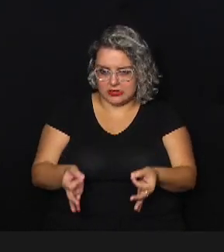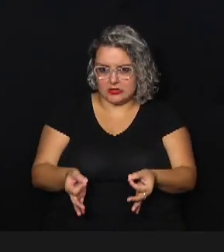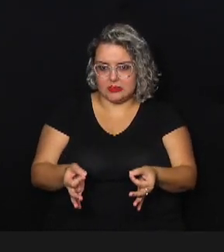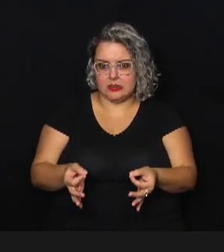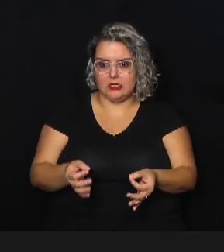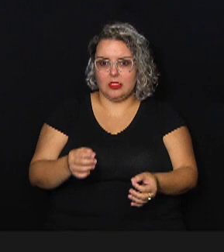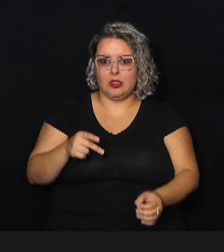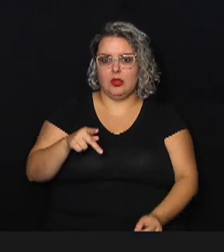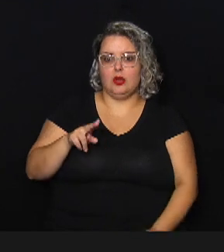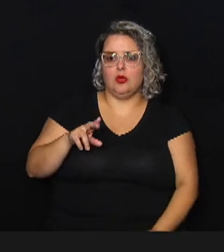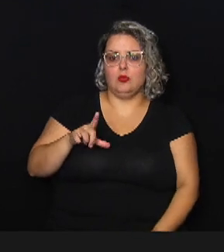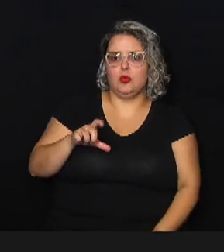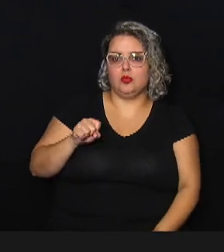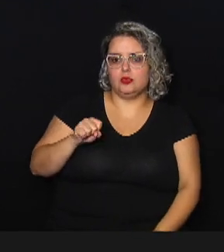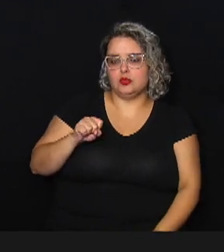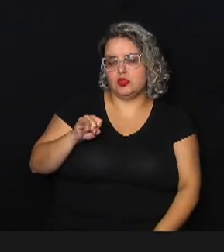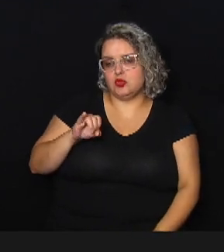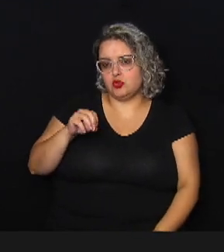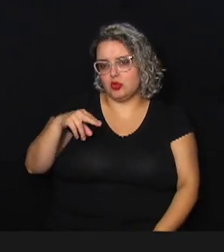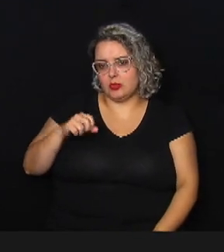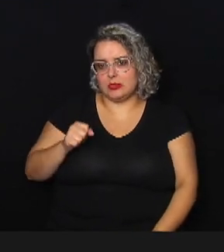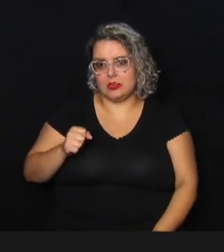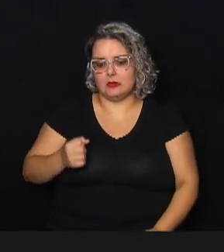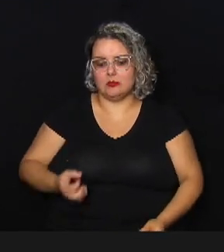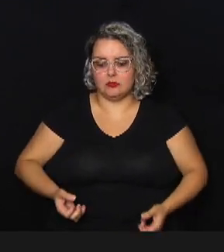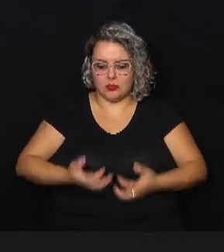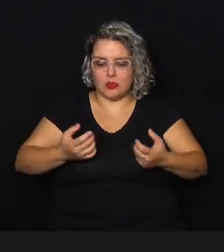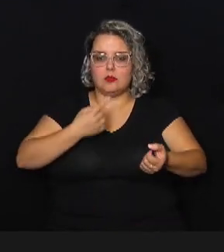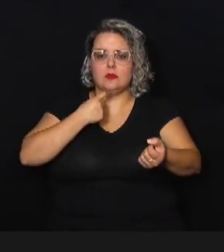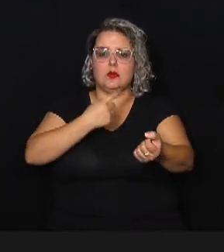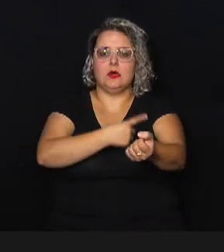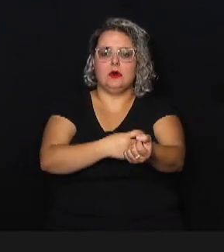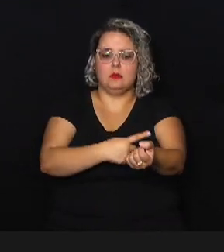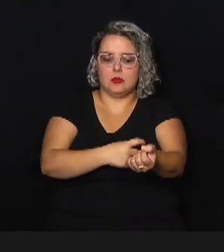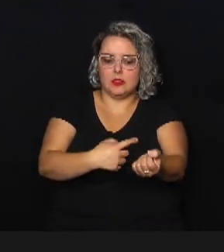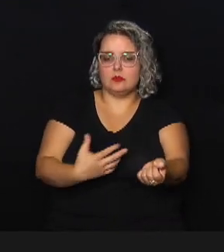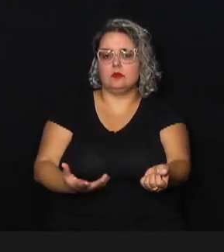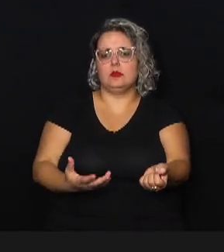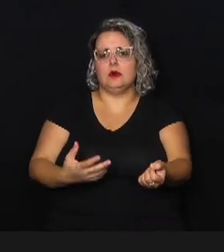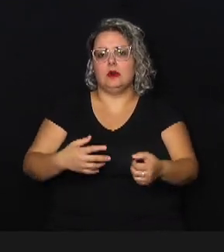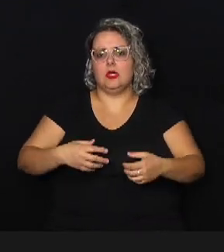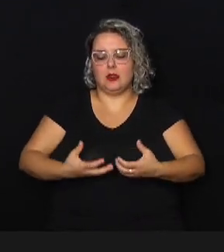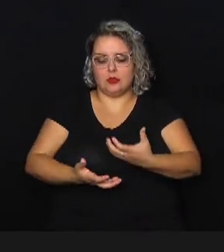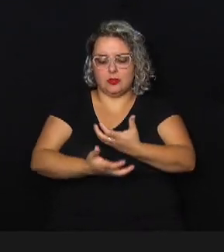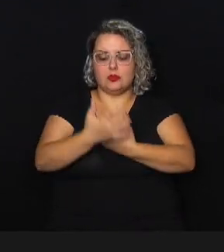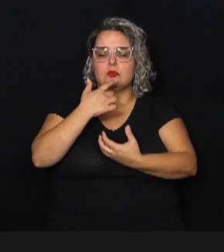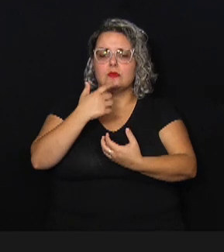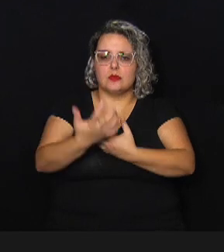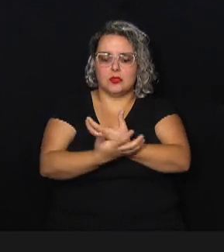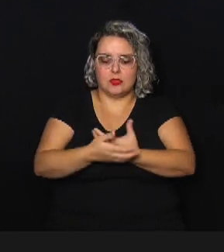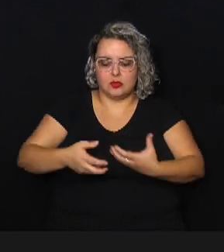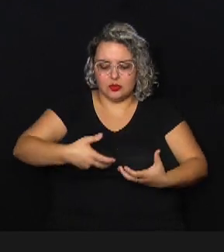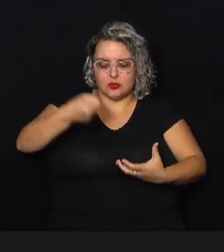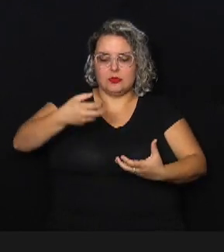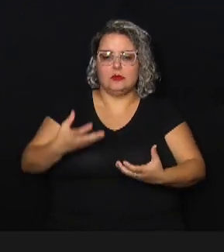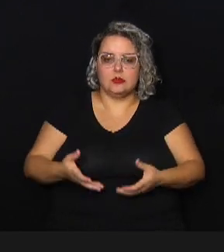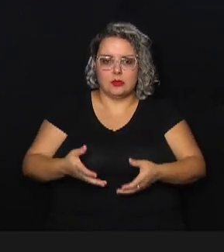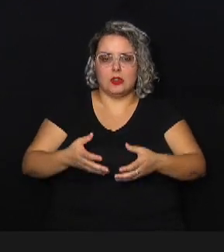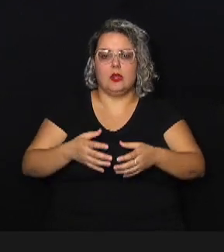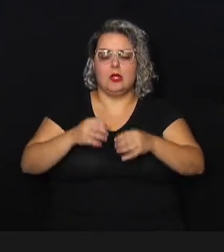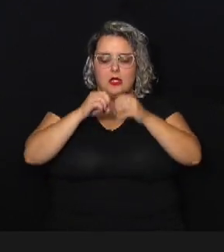punçona a fábrica do sangue e aspira a medula óssea e vai avaliar no microscópio, vai fazer